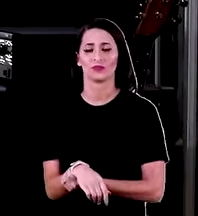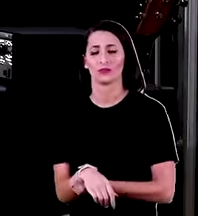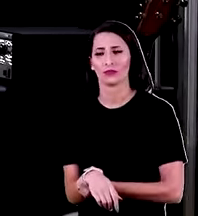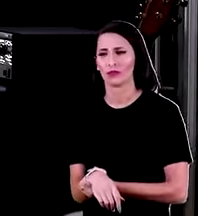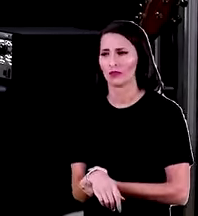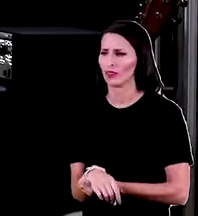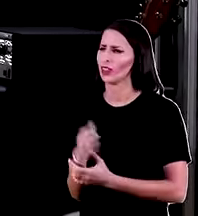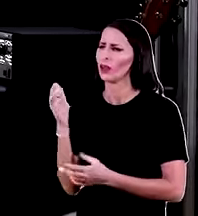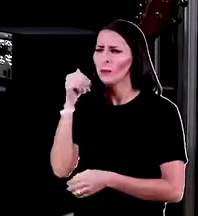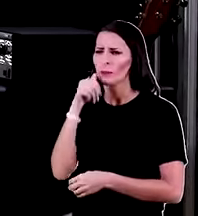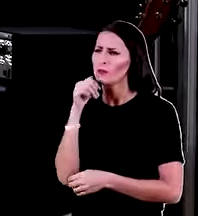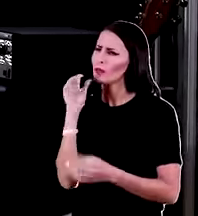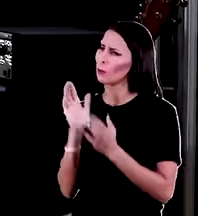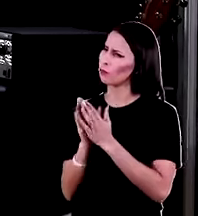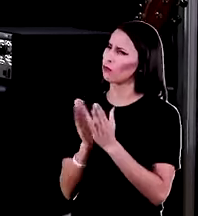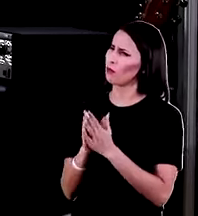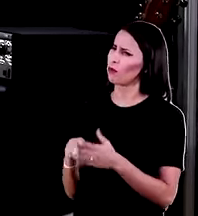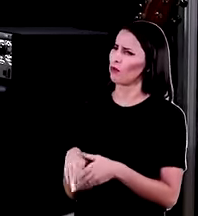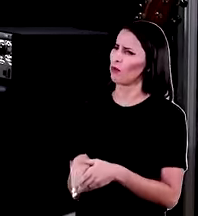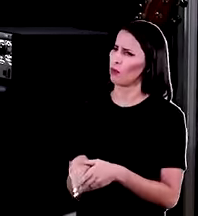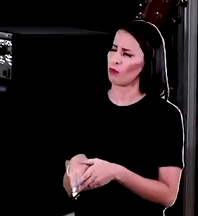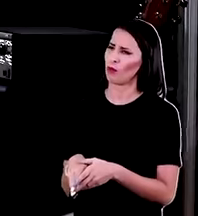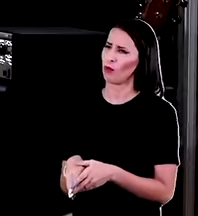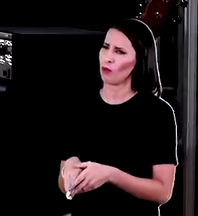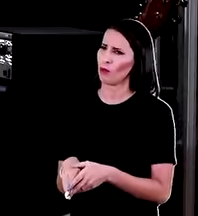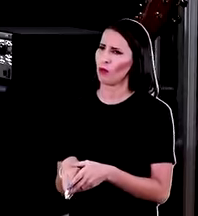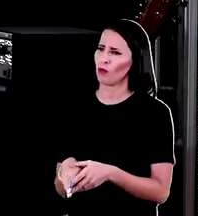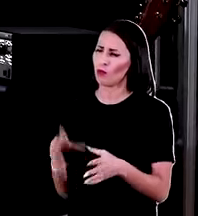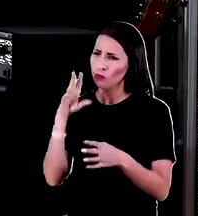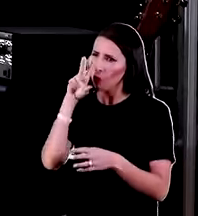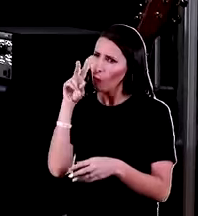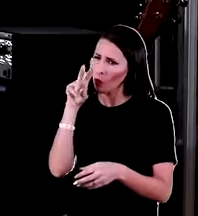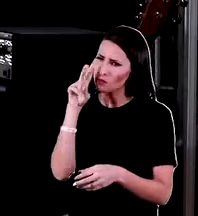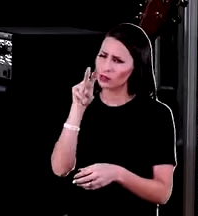Menina, pelo amor de Deus, tem que reagir. Tem que ser forte.